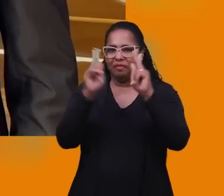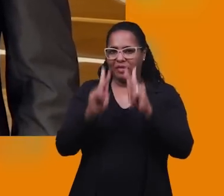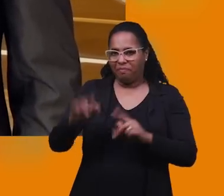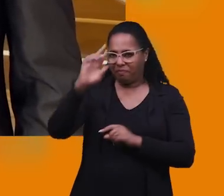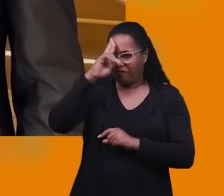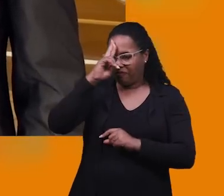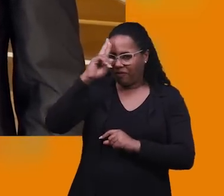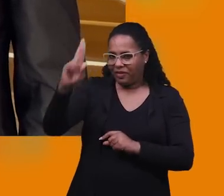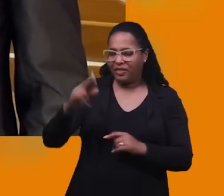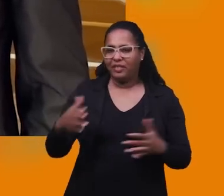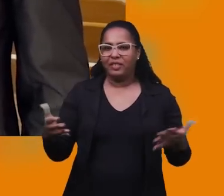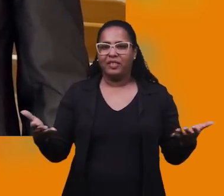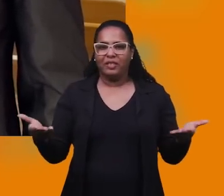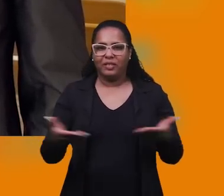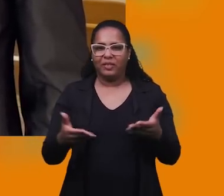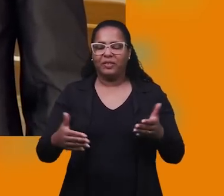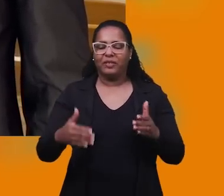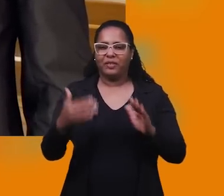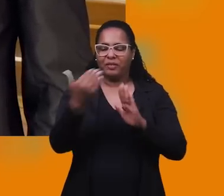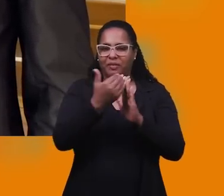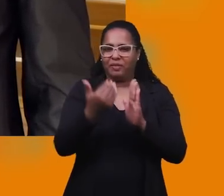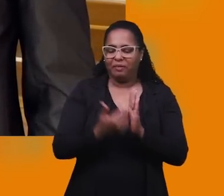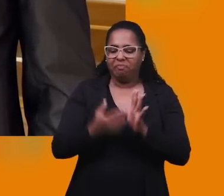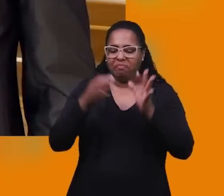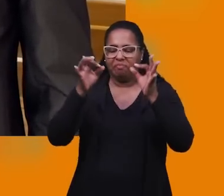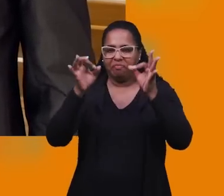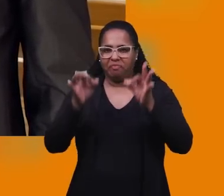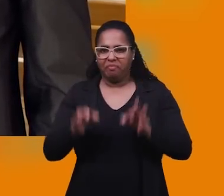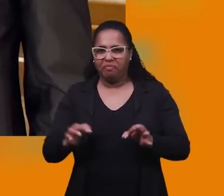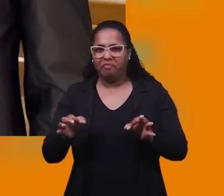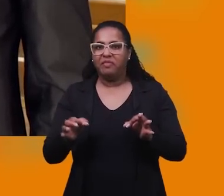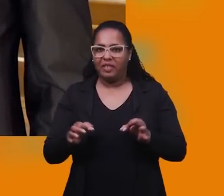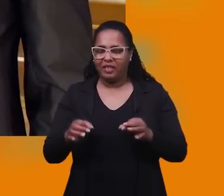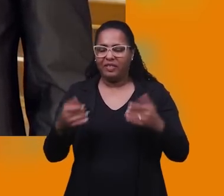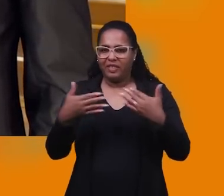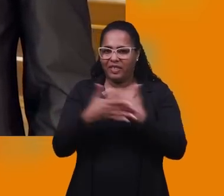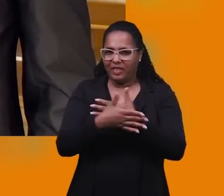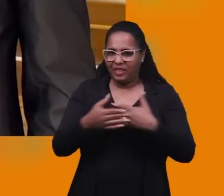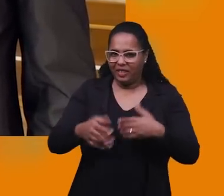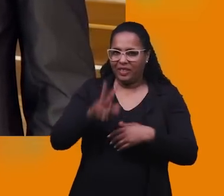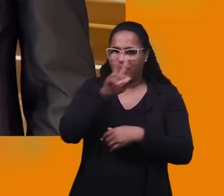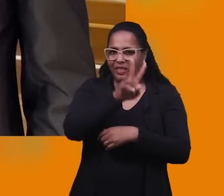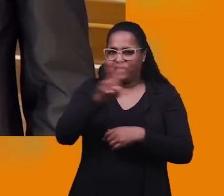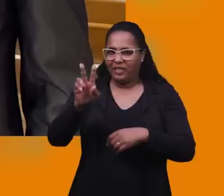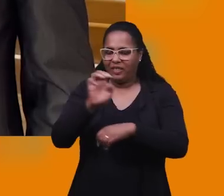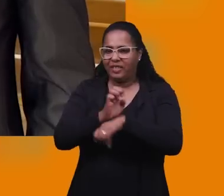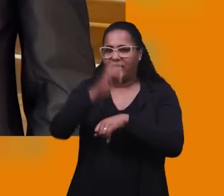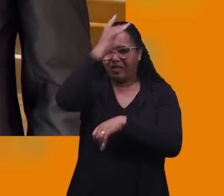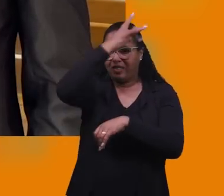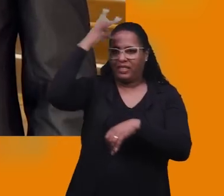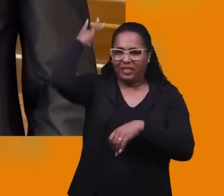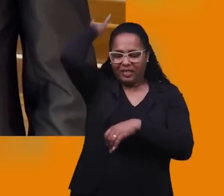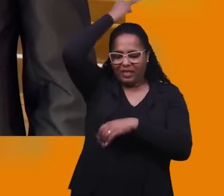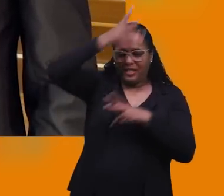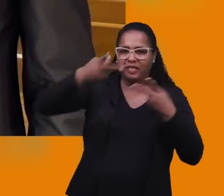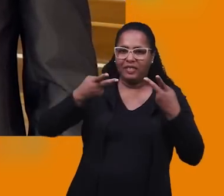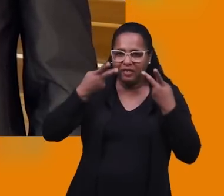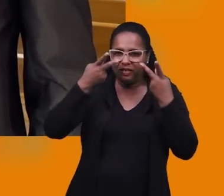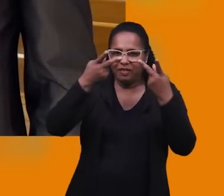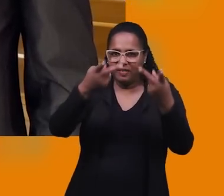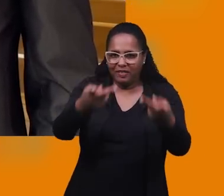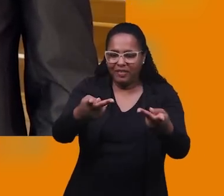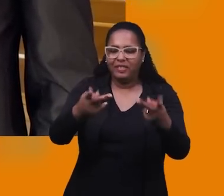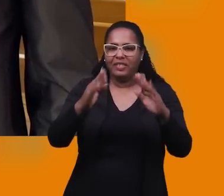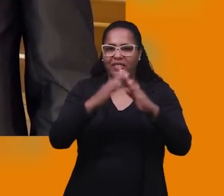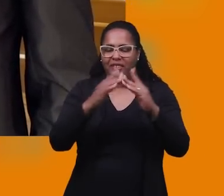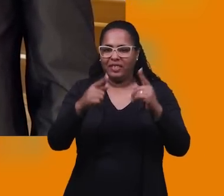paz do Senhor, irmãos. Hoje o quadro Perfeito Louvor está na cidade de Vila Velha, Espírito Santo, visitando a igreja de Coqueiral